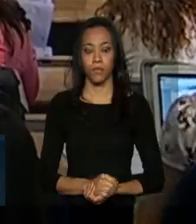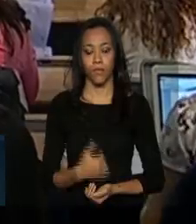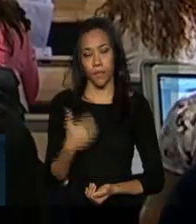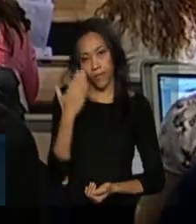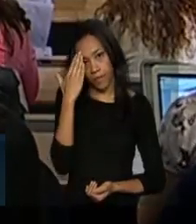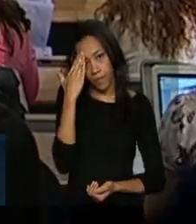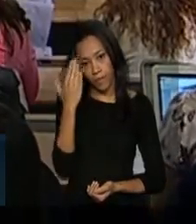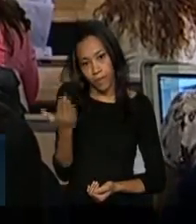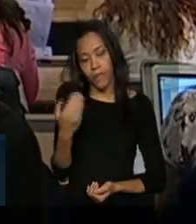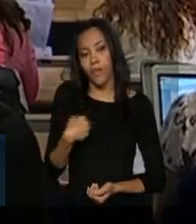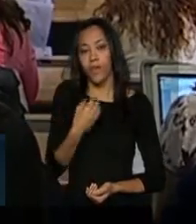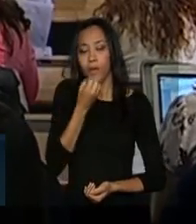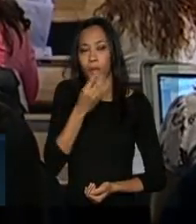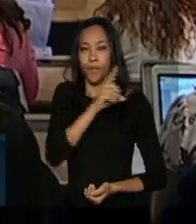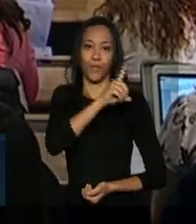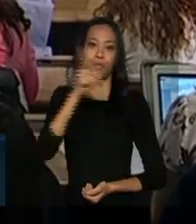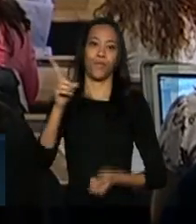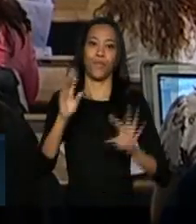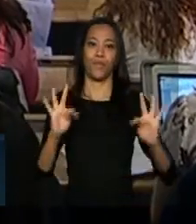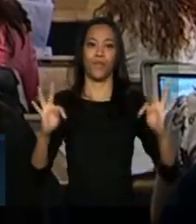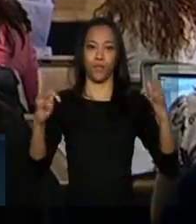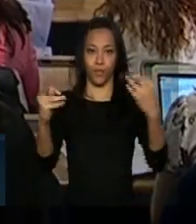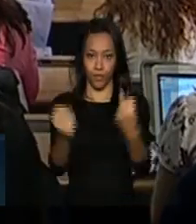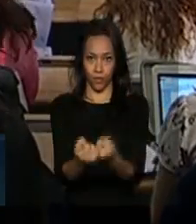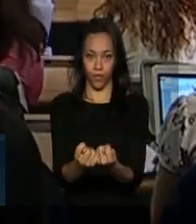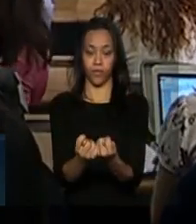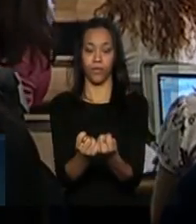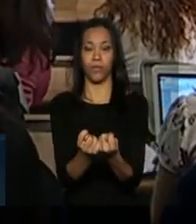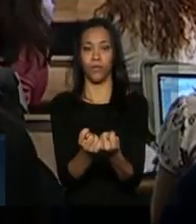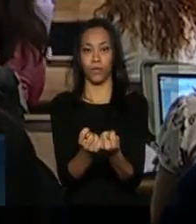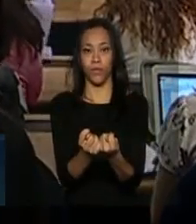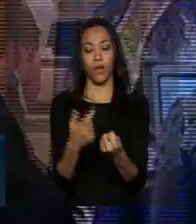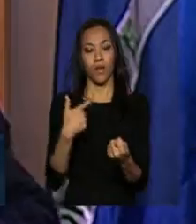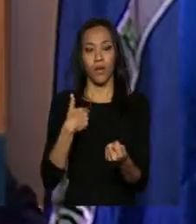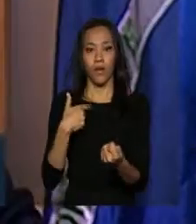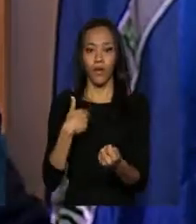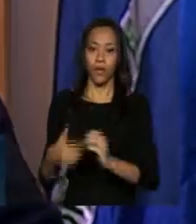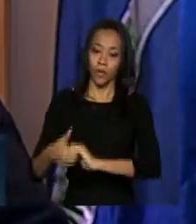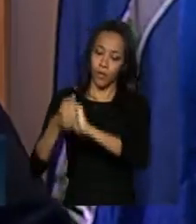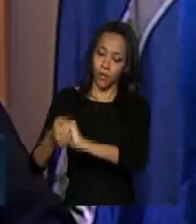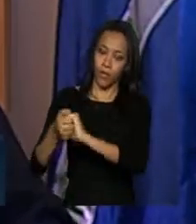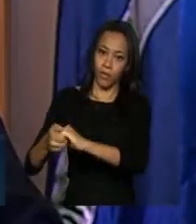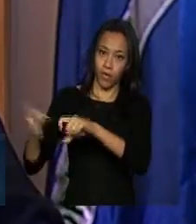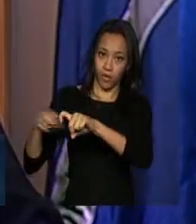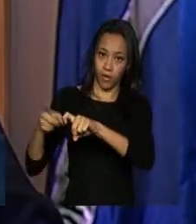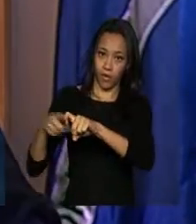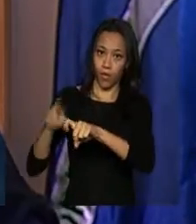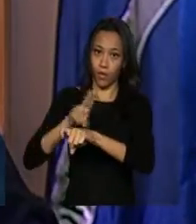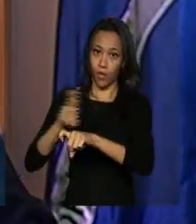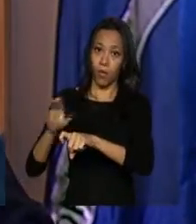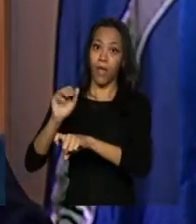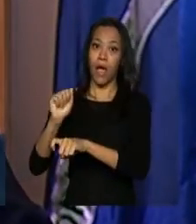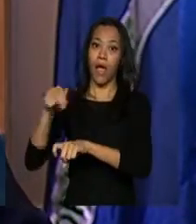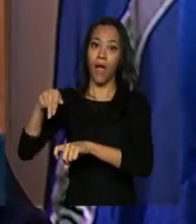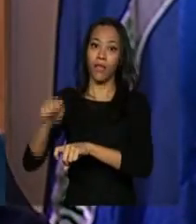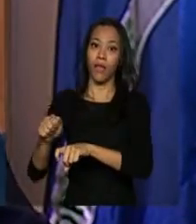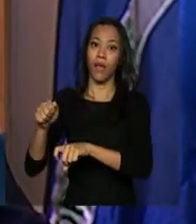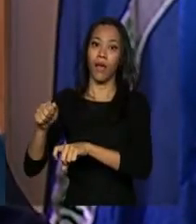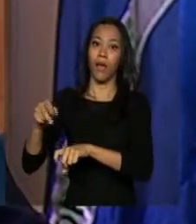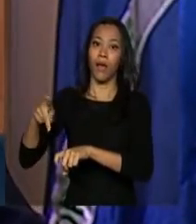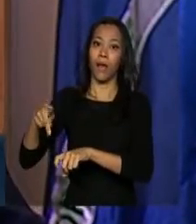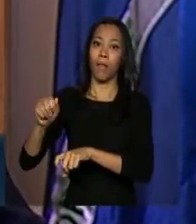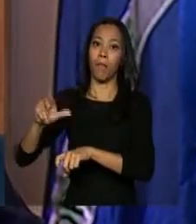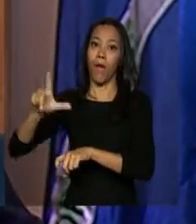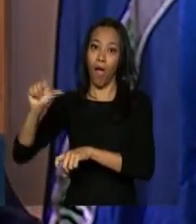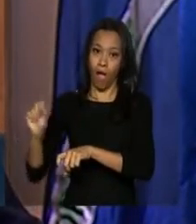Obrigado. Bom dia a todas, bom dia a todos. Eu cumprimento a doutora Ana Paula, que é a nossa ministra de